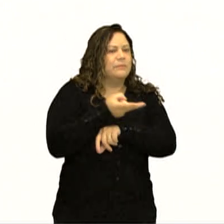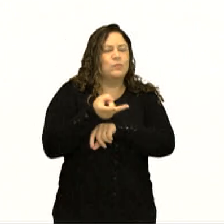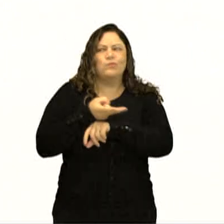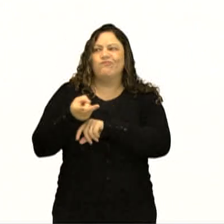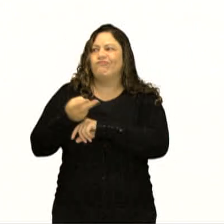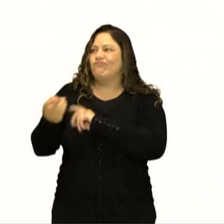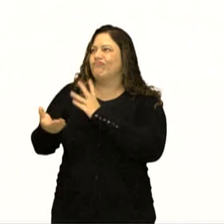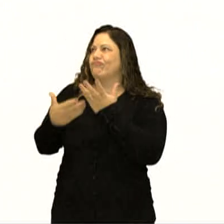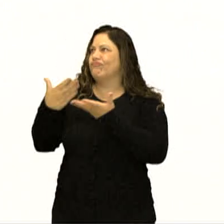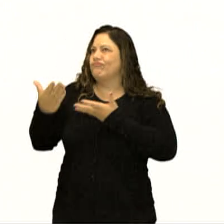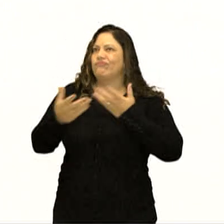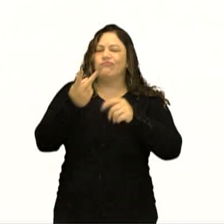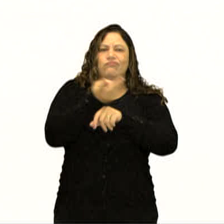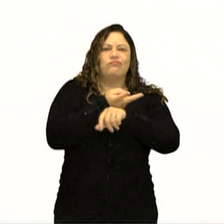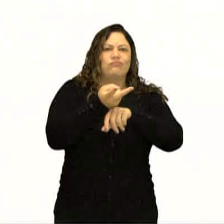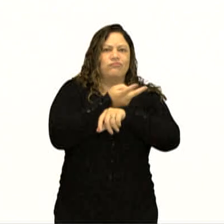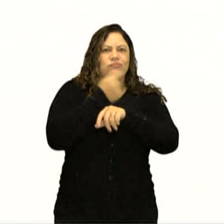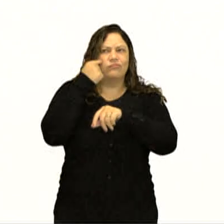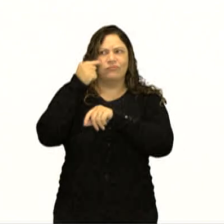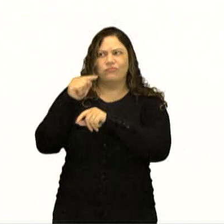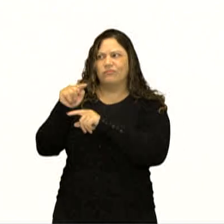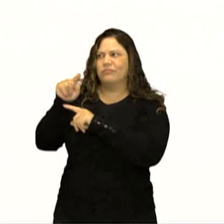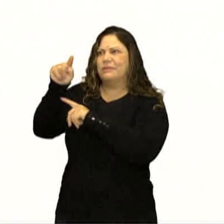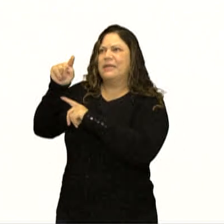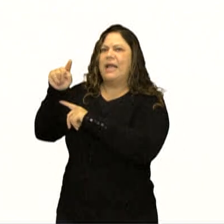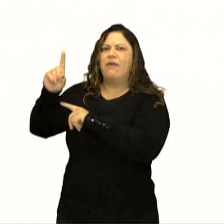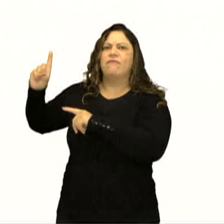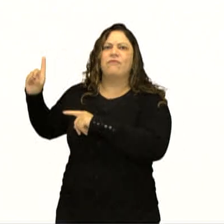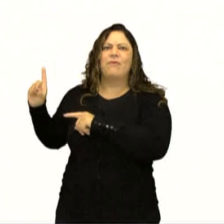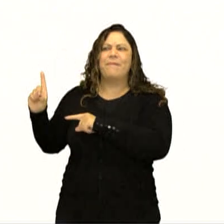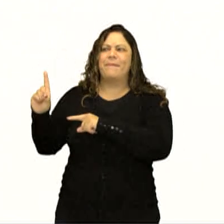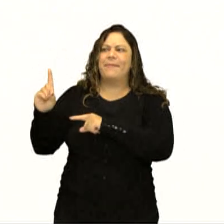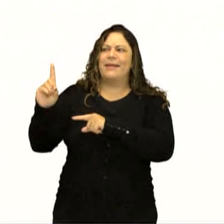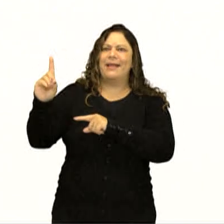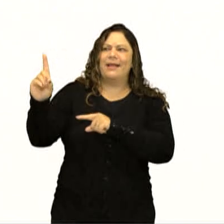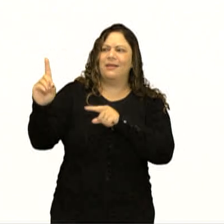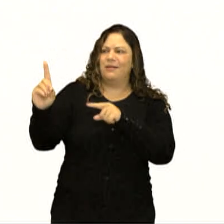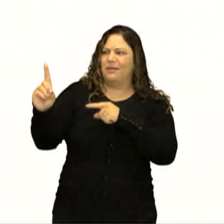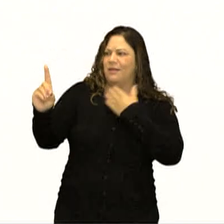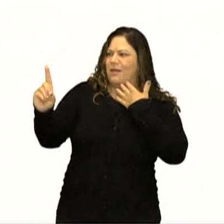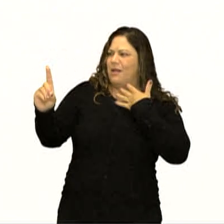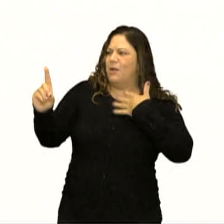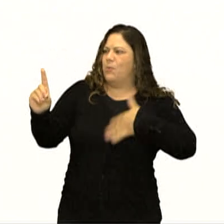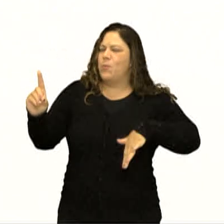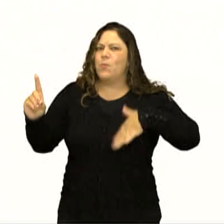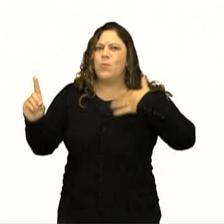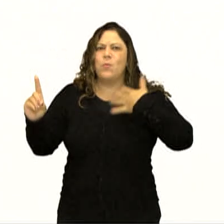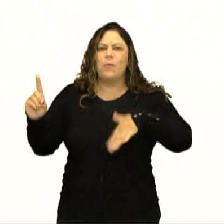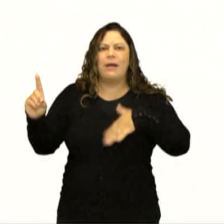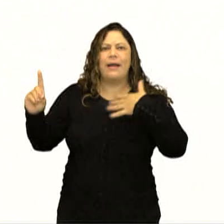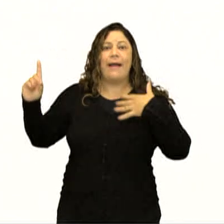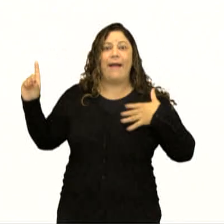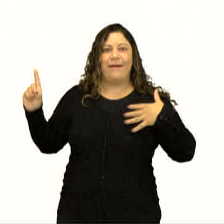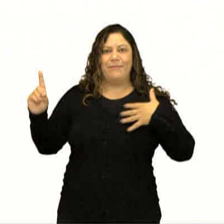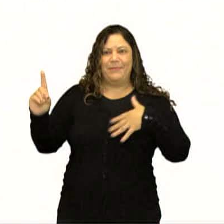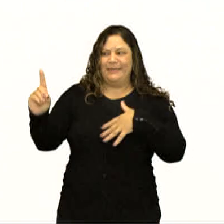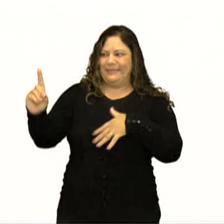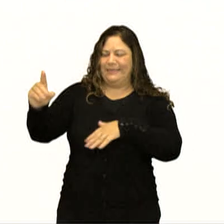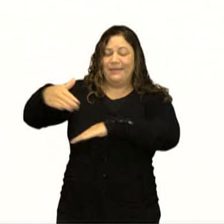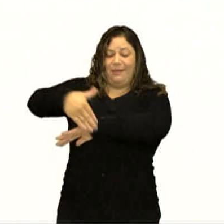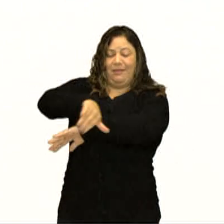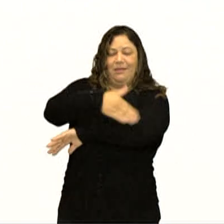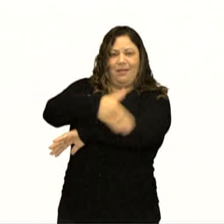alturas do Instituto Pasteur, viu passar, ó felicidade, ó ventura, viu passar na